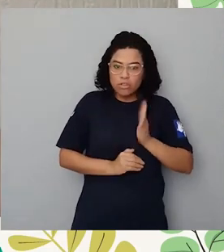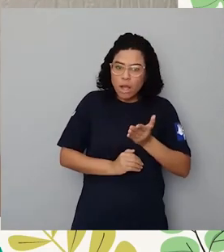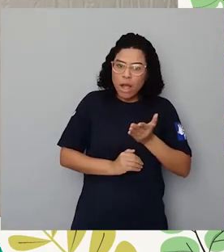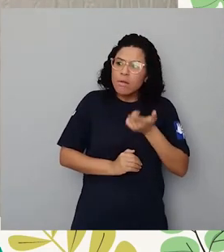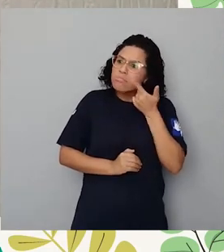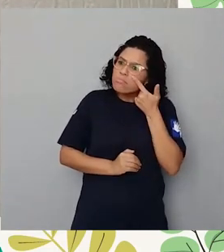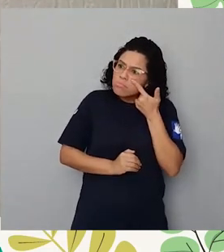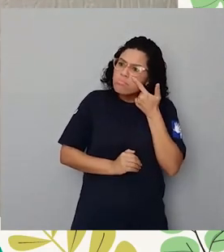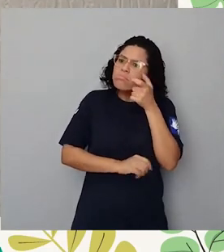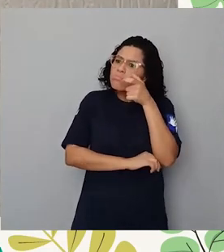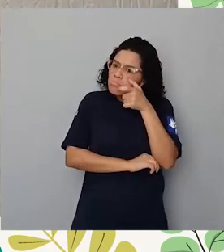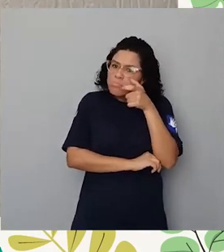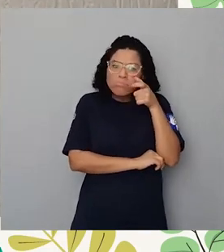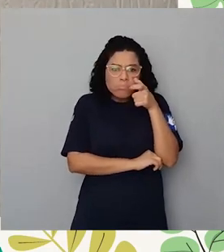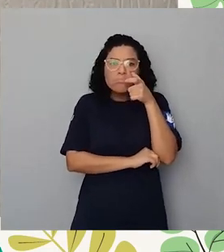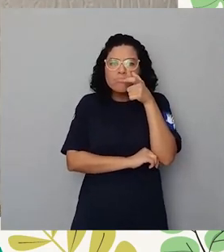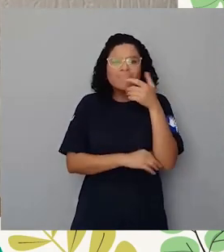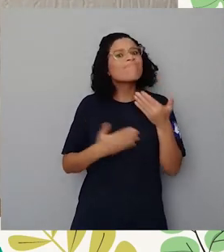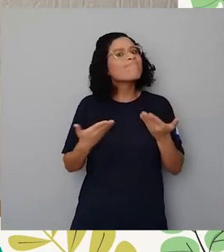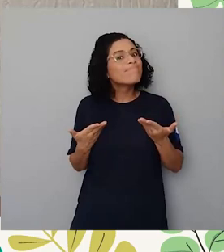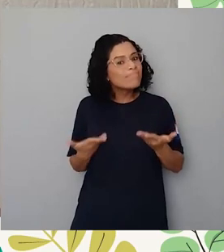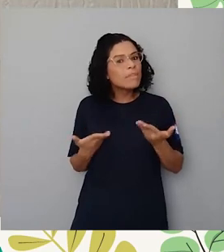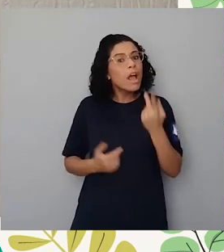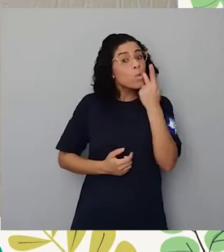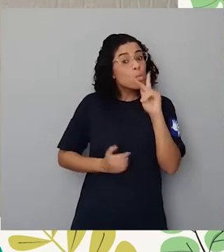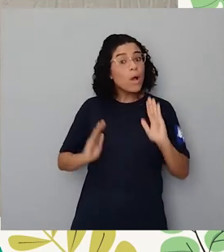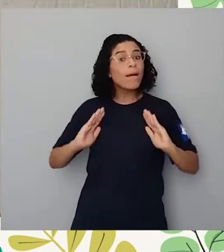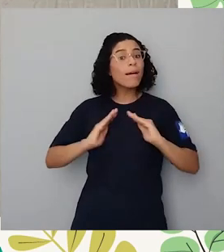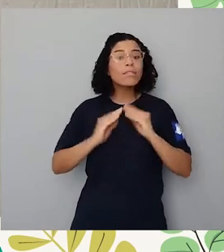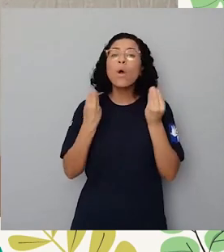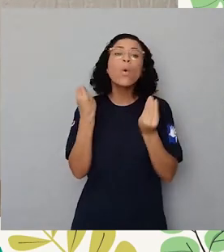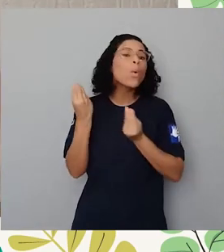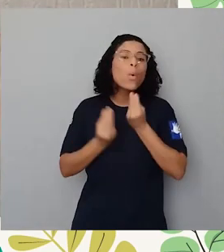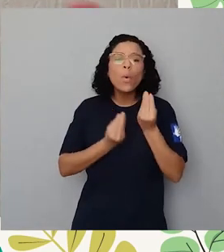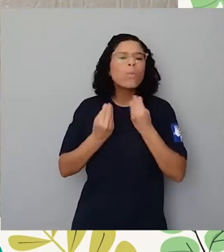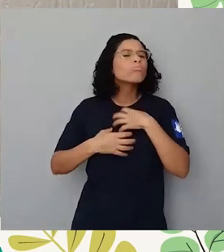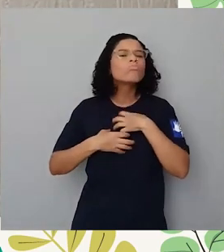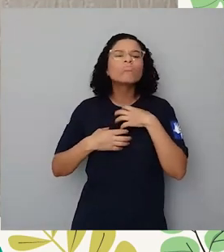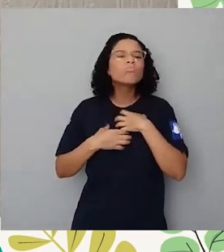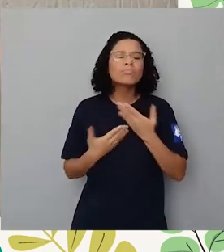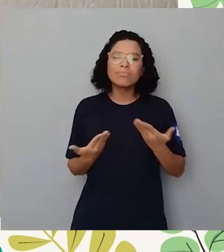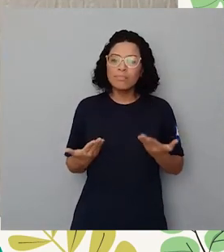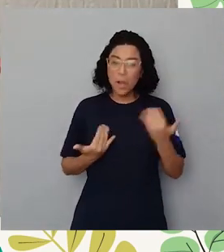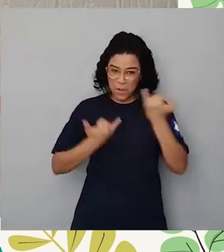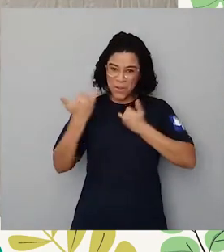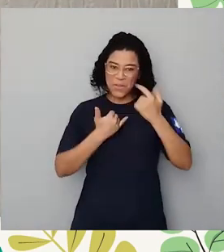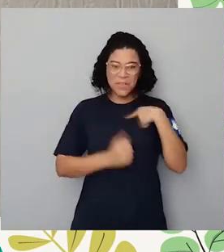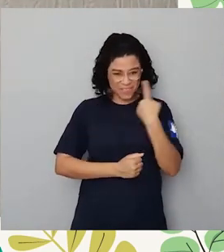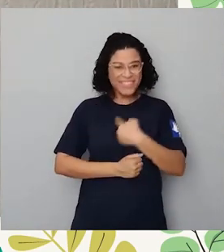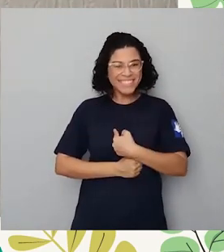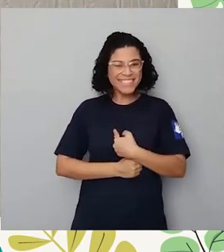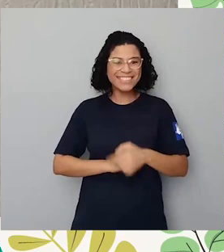já parou para observar? E a sua casa, como ela é? Conta